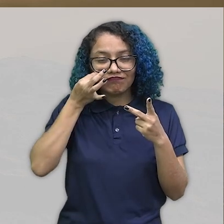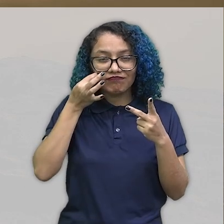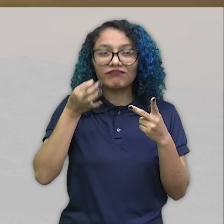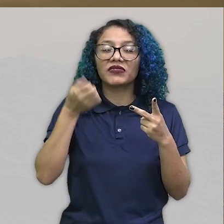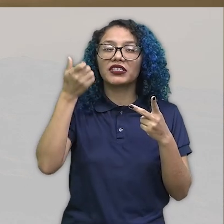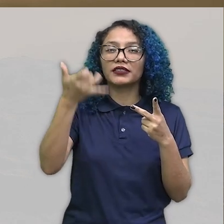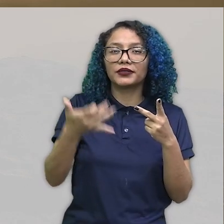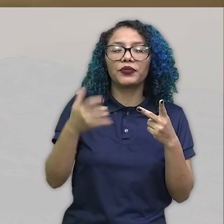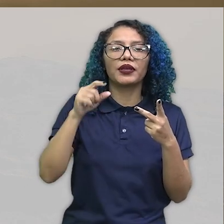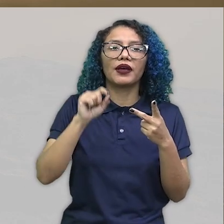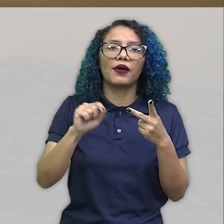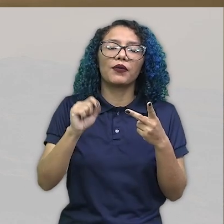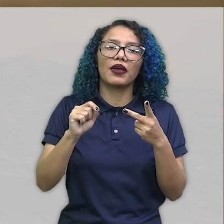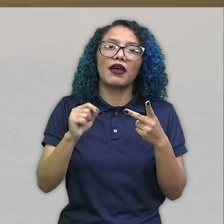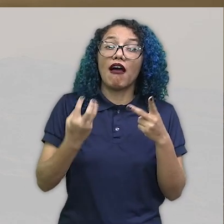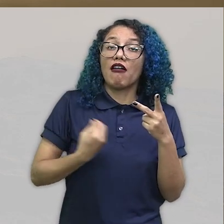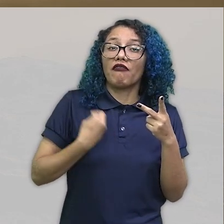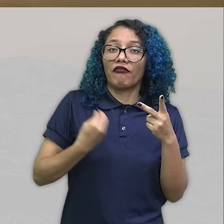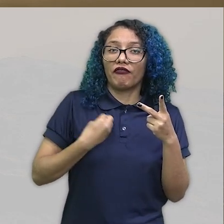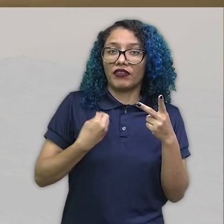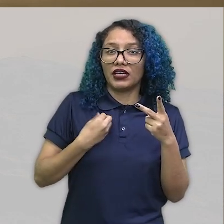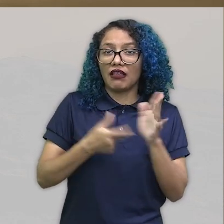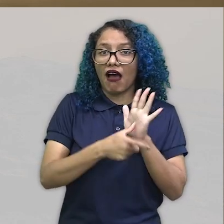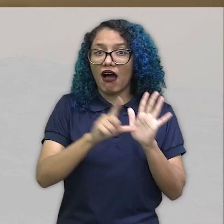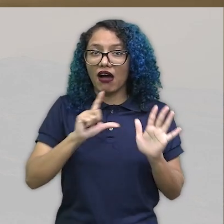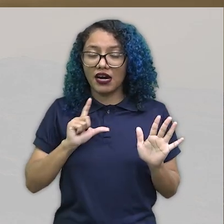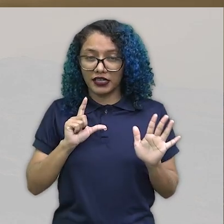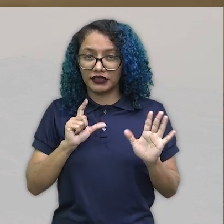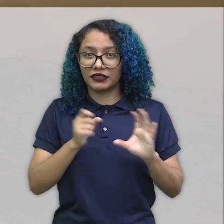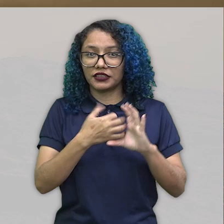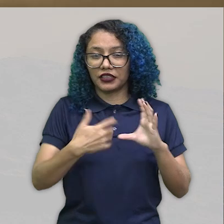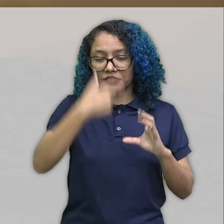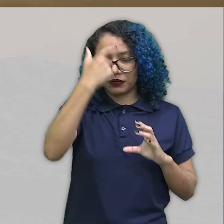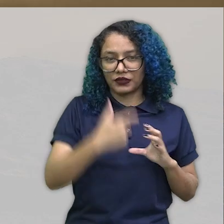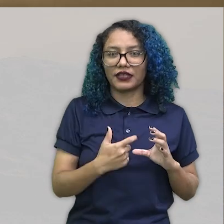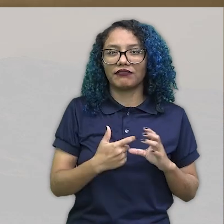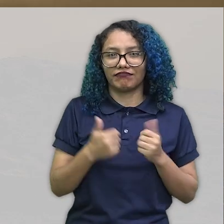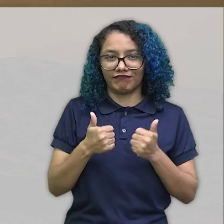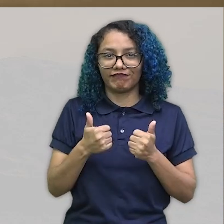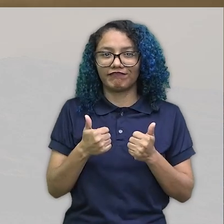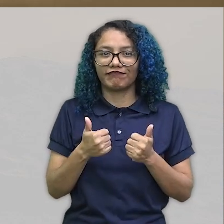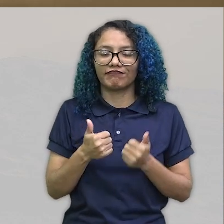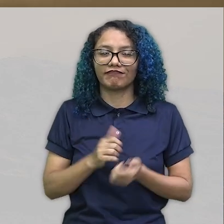existencialismo dizendo que a existência precede